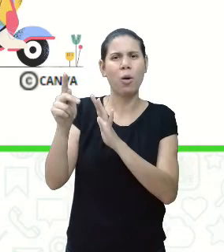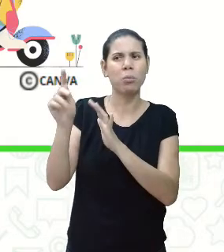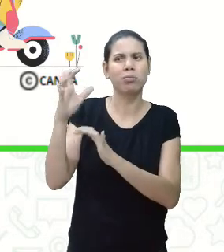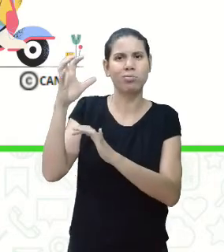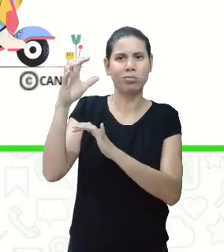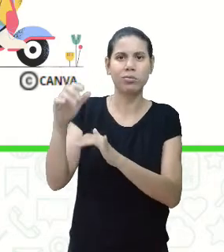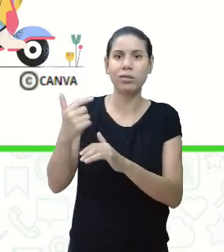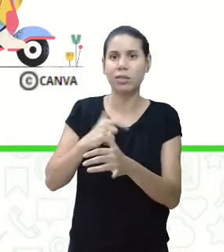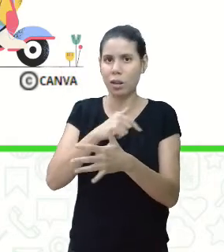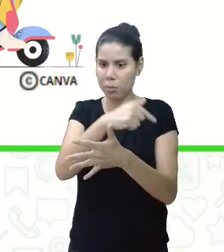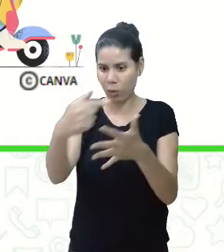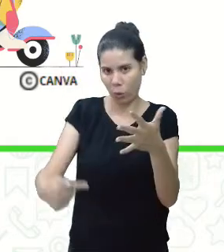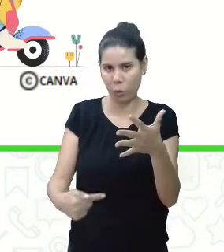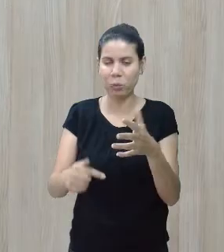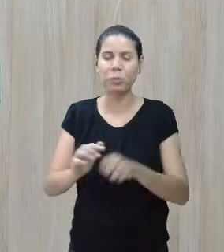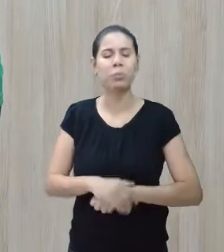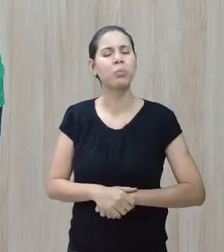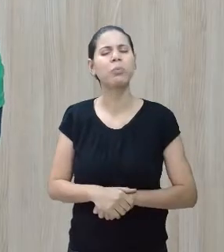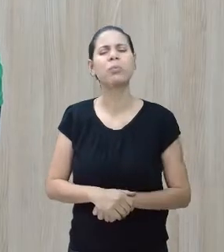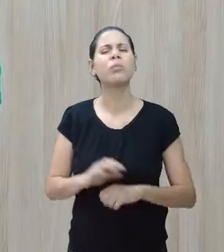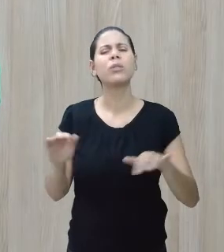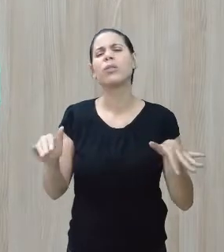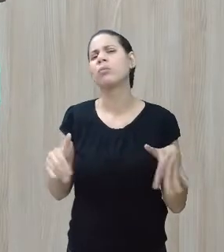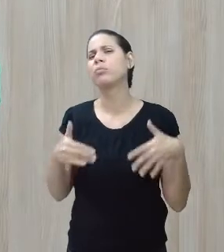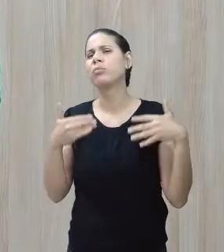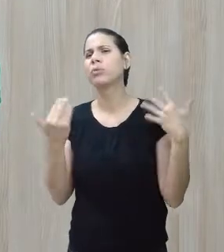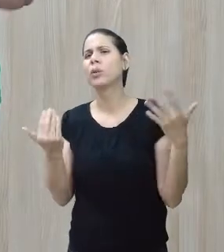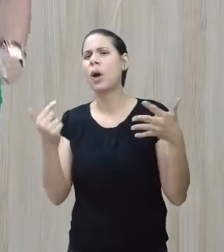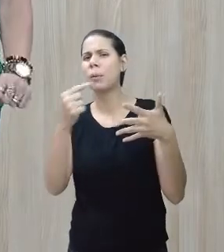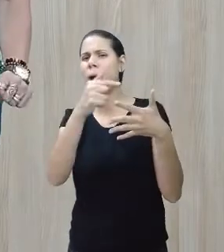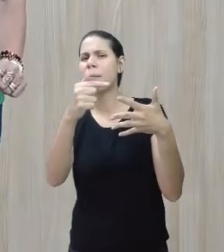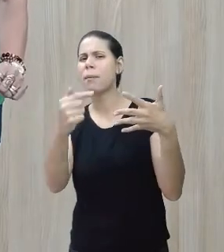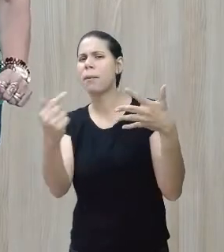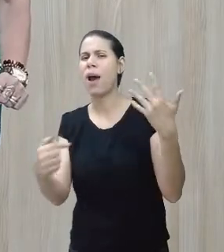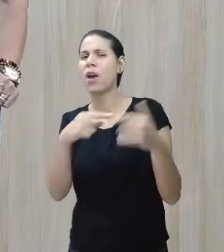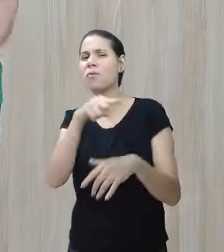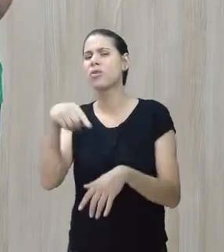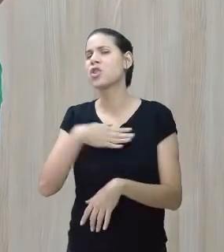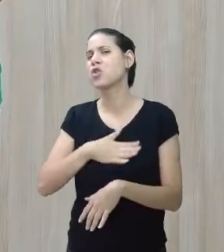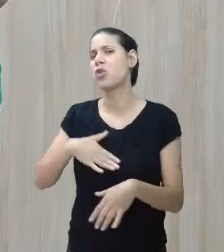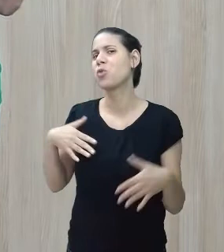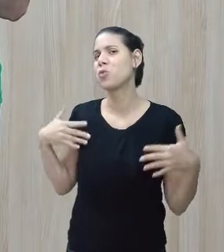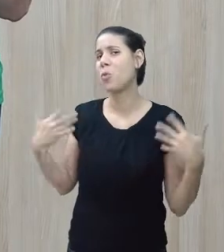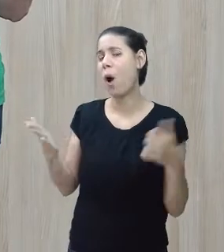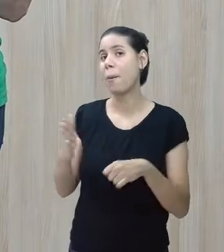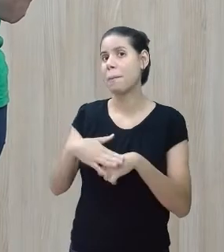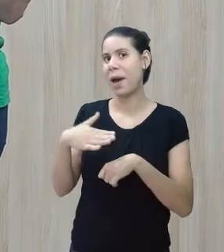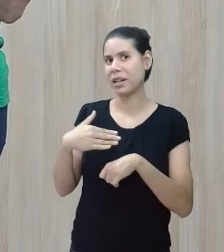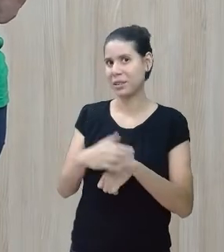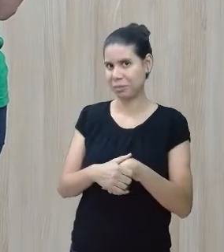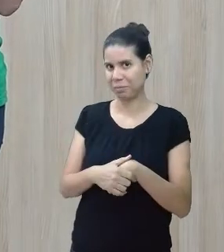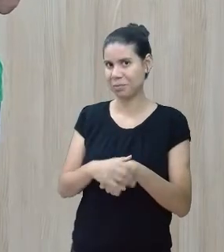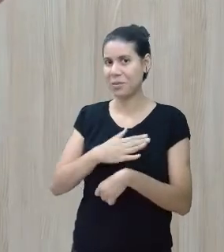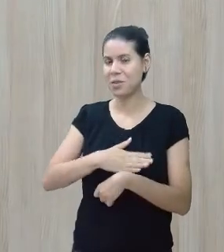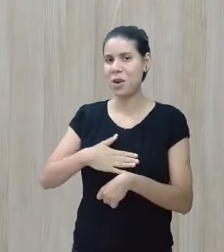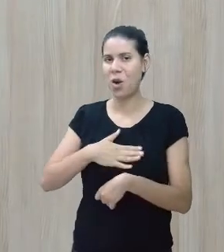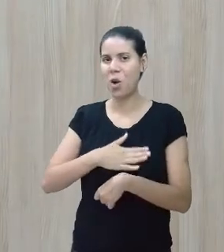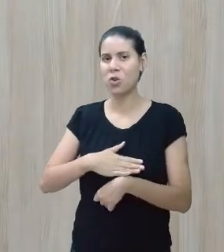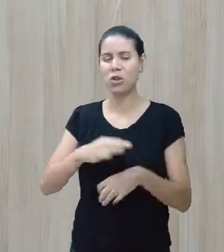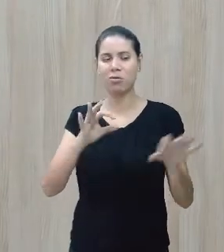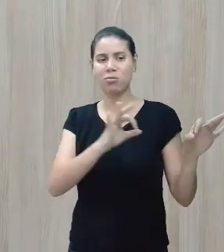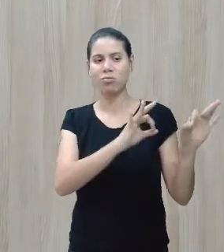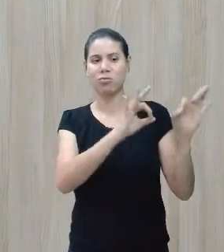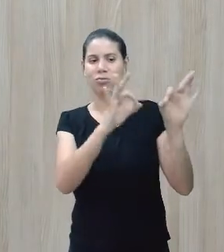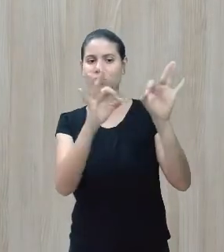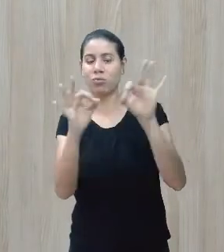entre outras. Aí, qual desses que vocês mais gostam? Qual desses que vocês gostam mais de